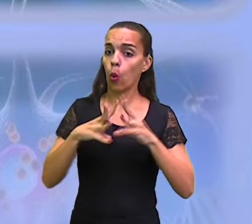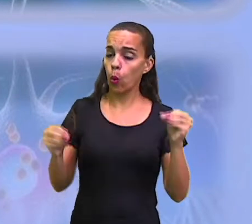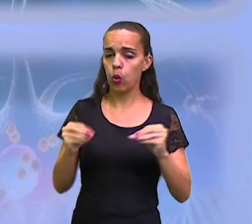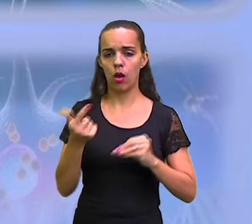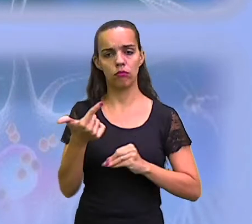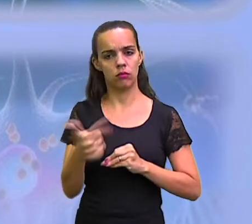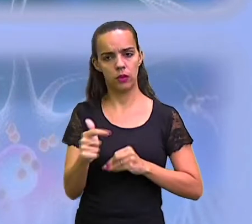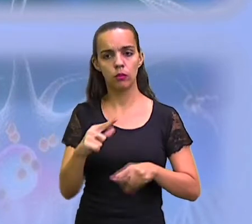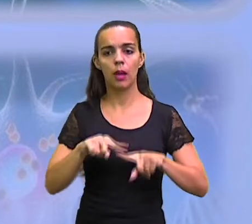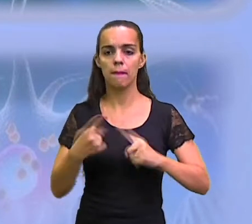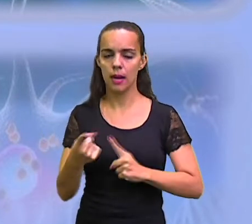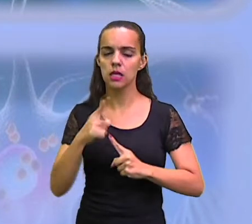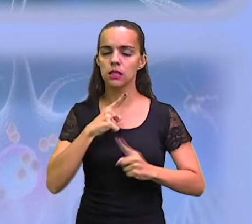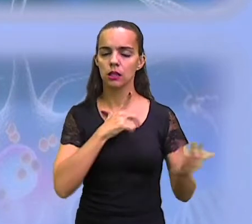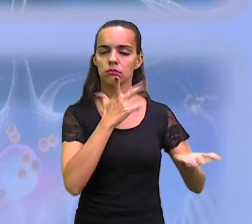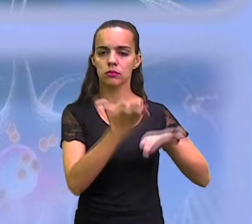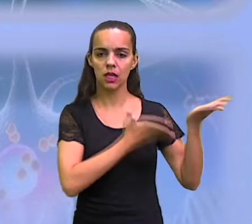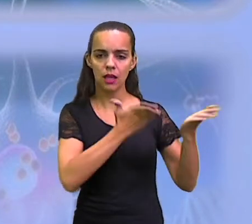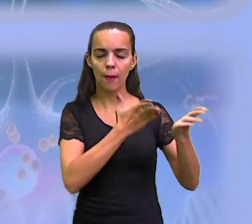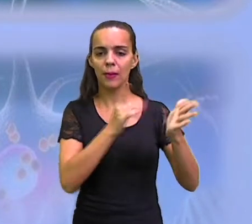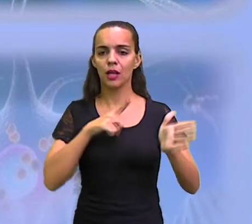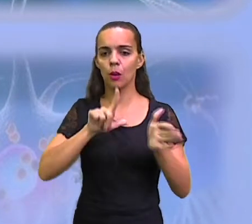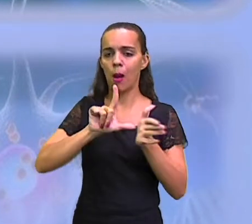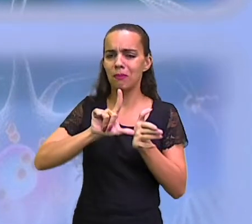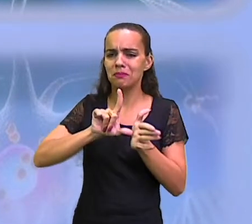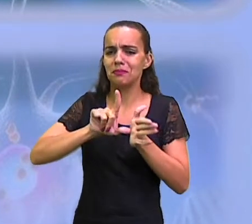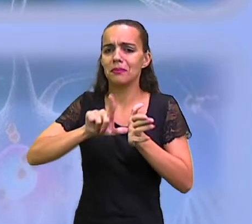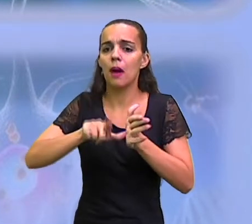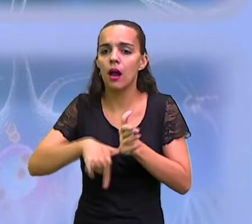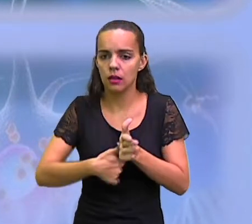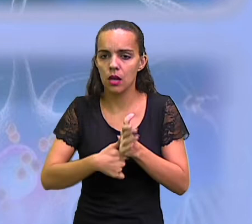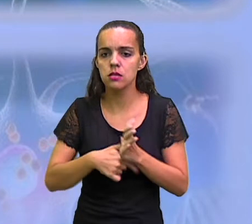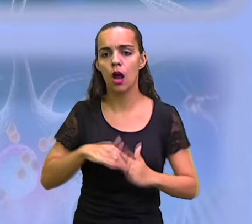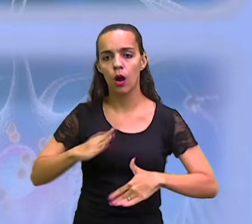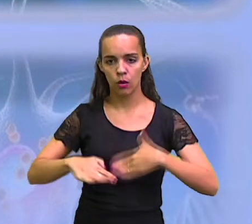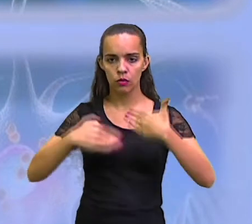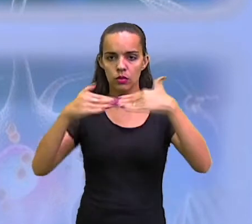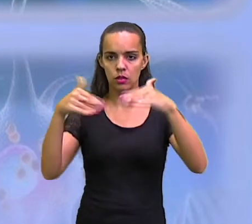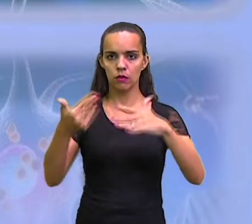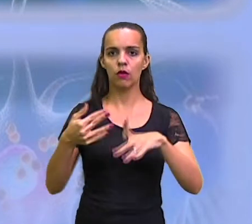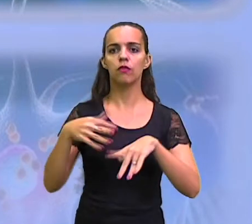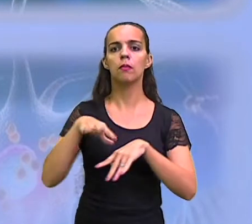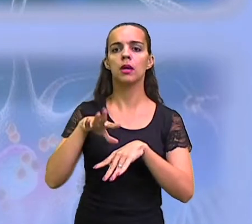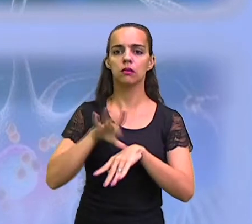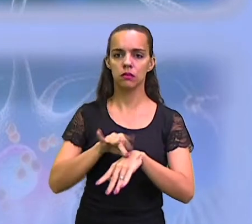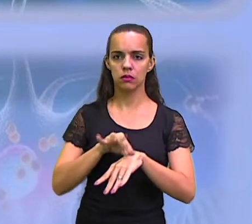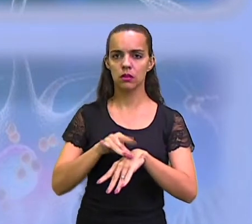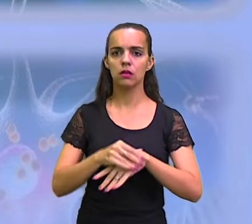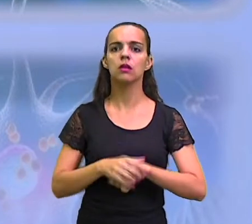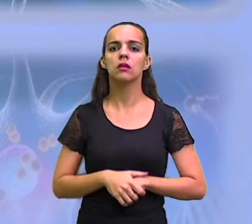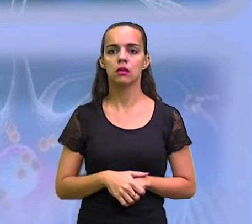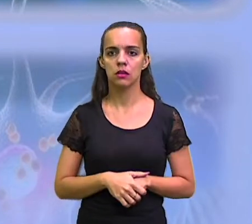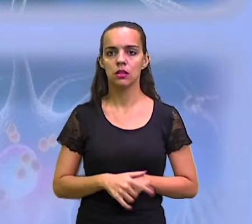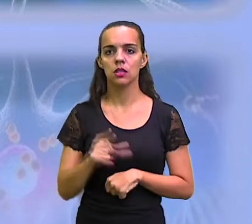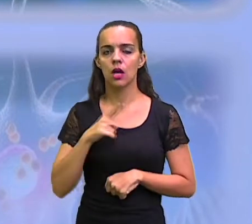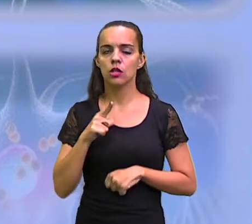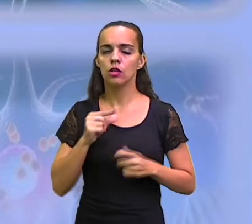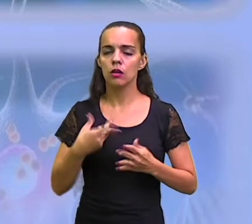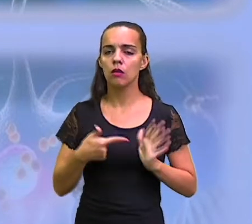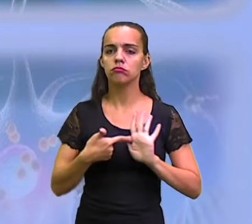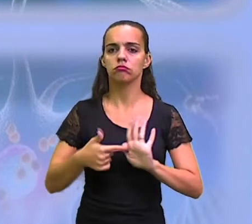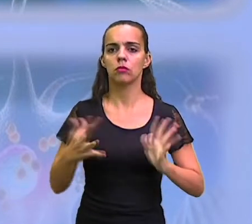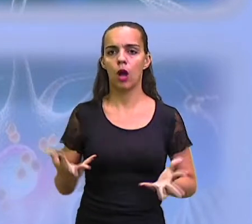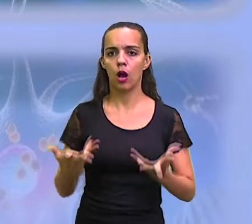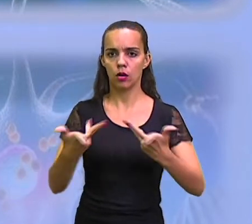com algumas opções de tratamento que visam retardar seu avanço e promover a qualidade